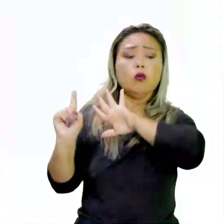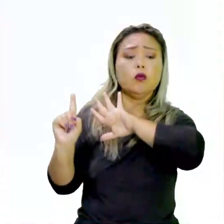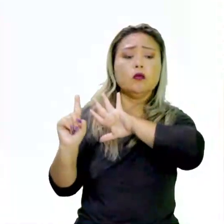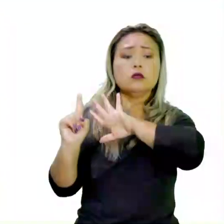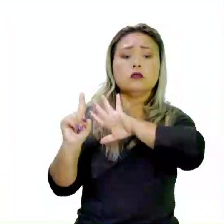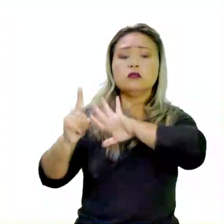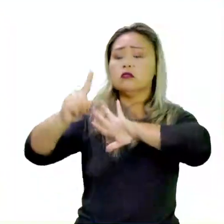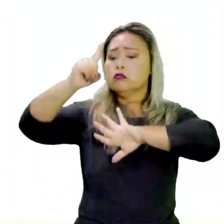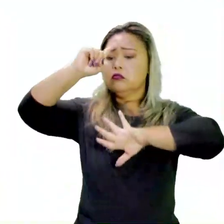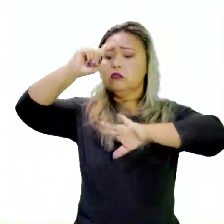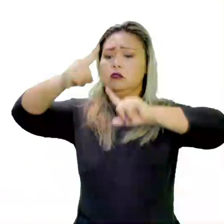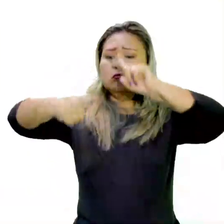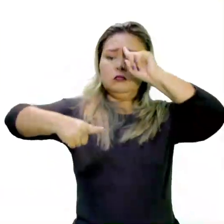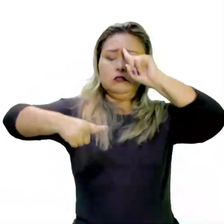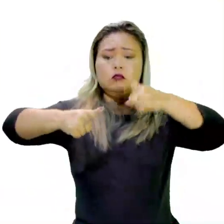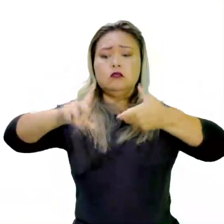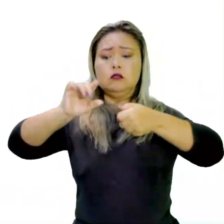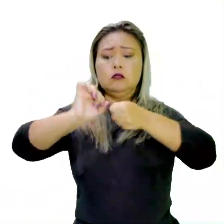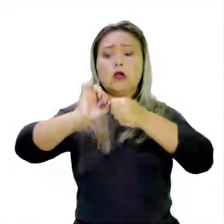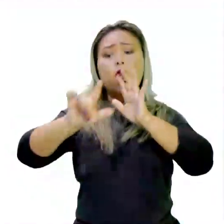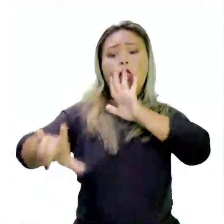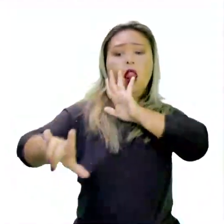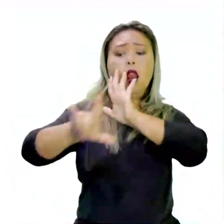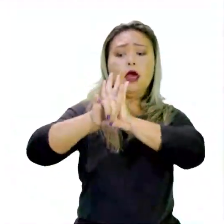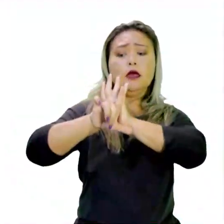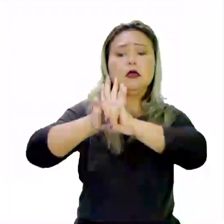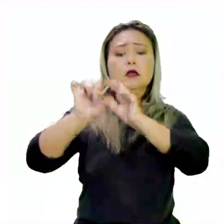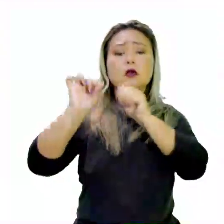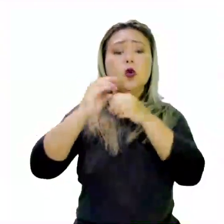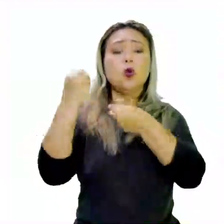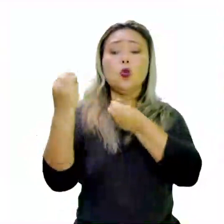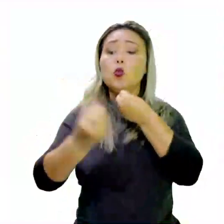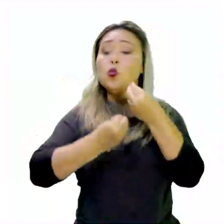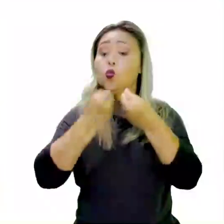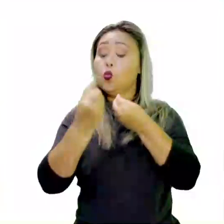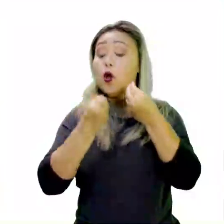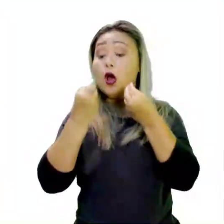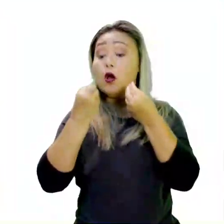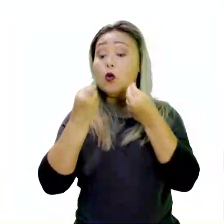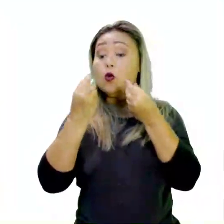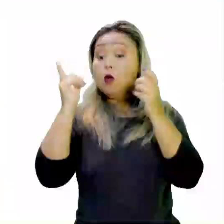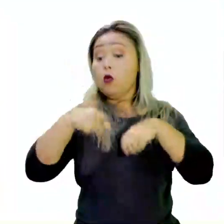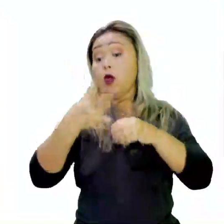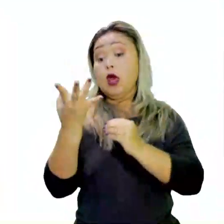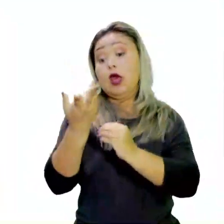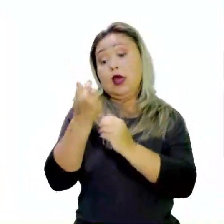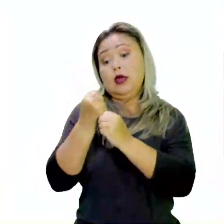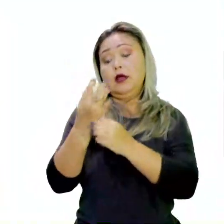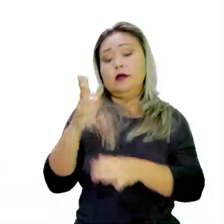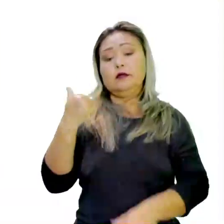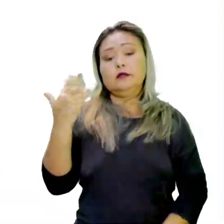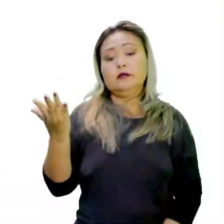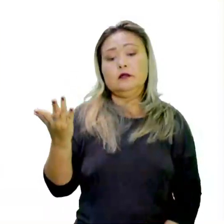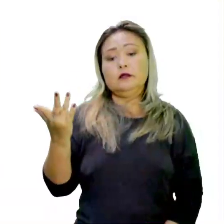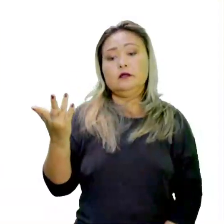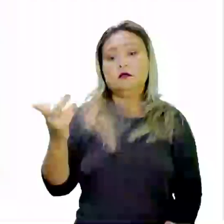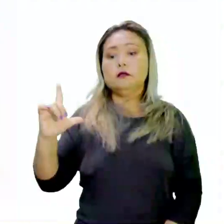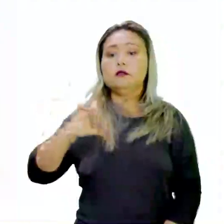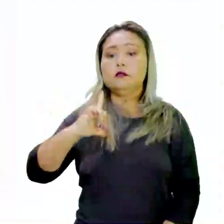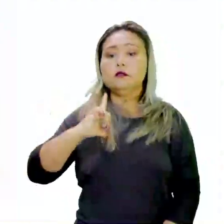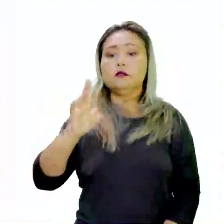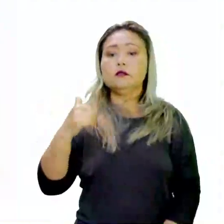as determinações, as leis e as maneiras como eles encaravam a arte. Aí nós